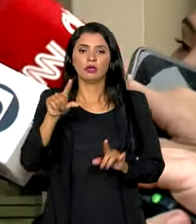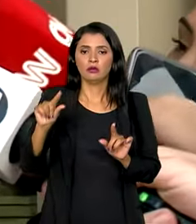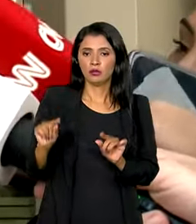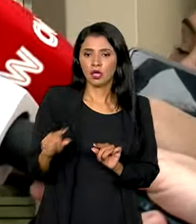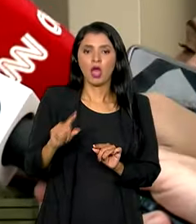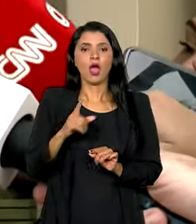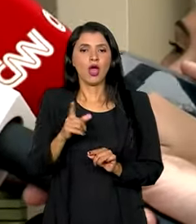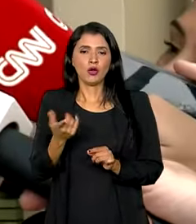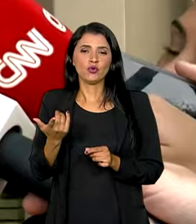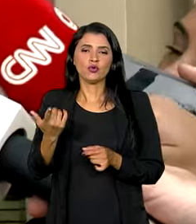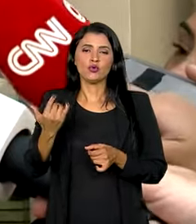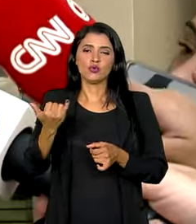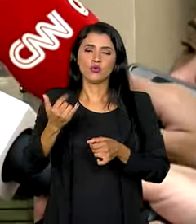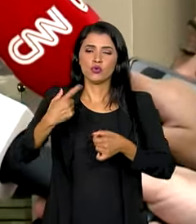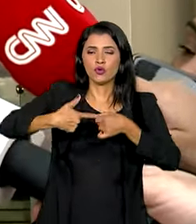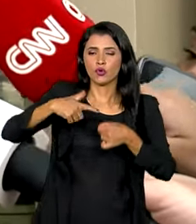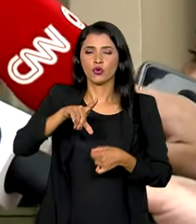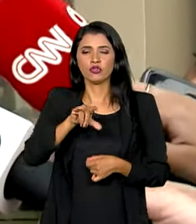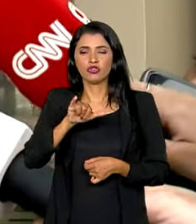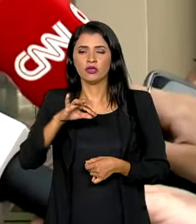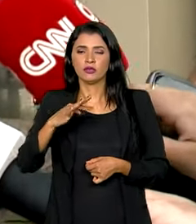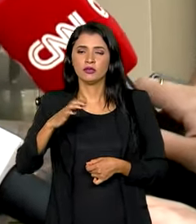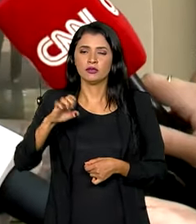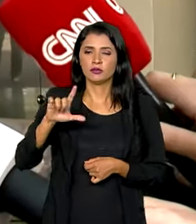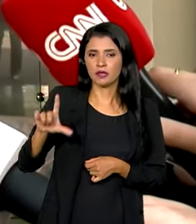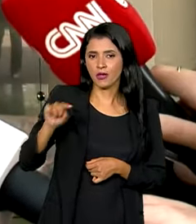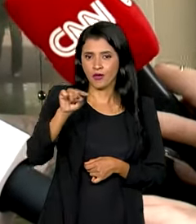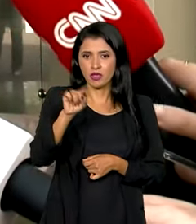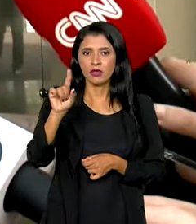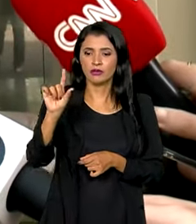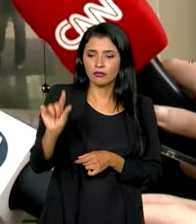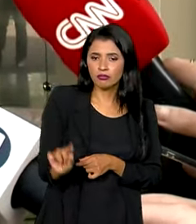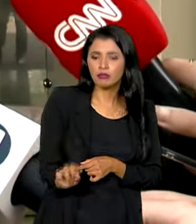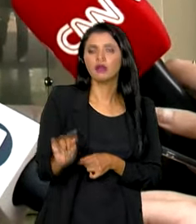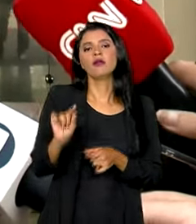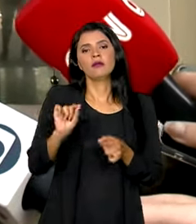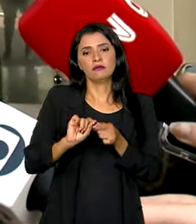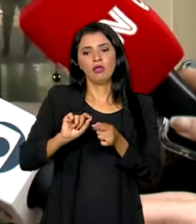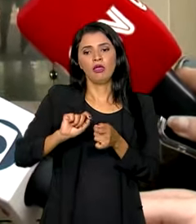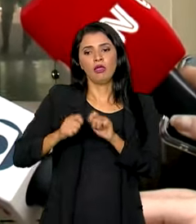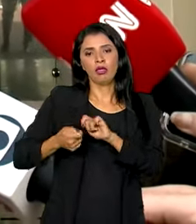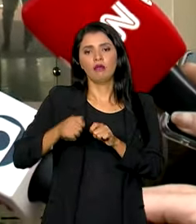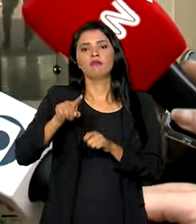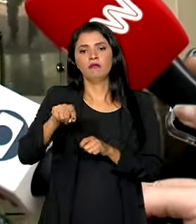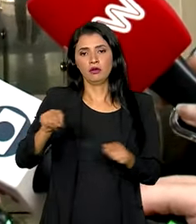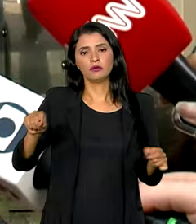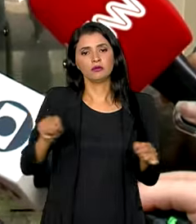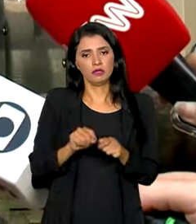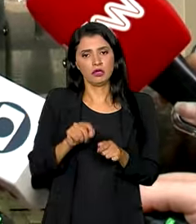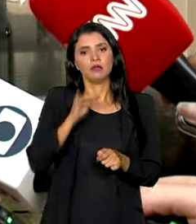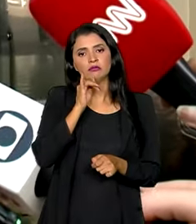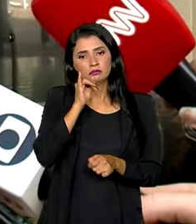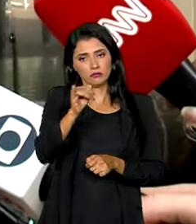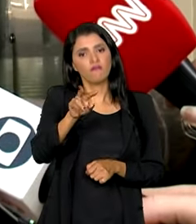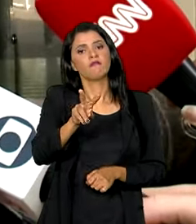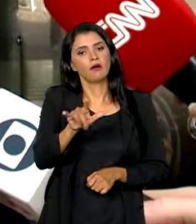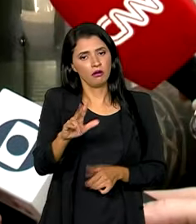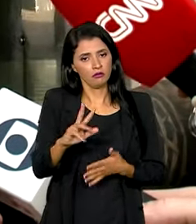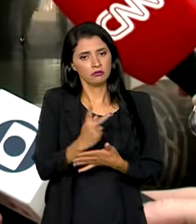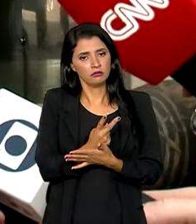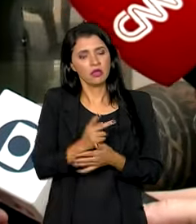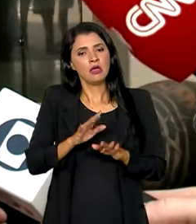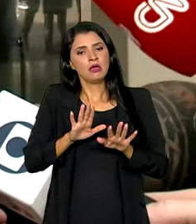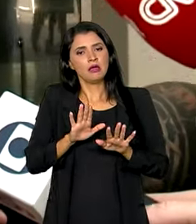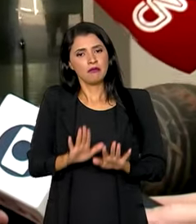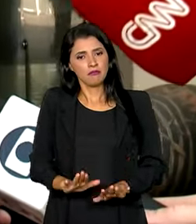diesel, né? E essa reoneração do diesel vai ser feita, né? Então estou confirmando que ela será feita, mas